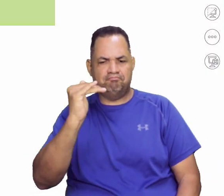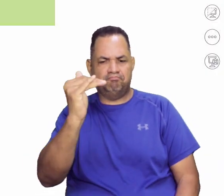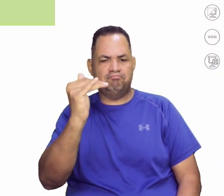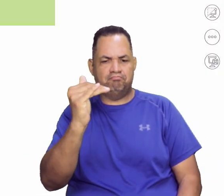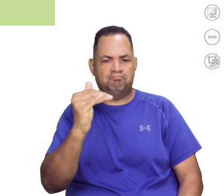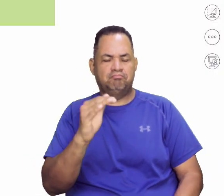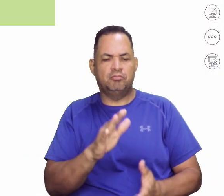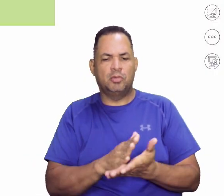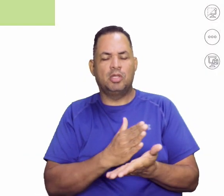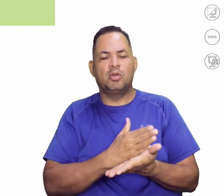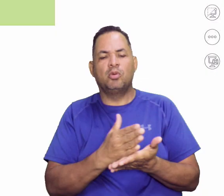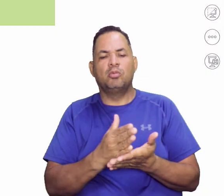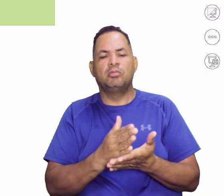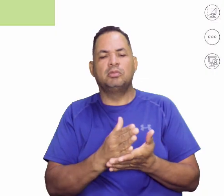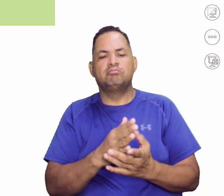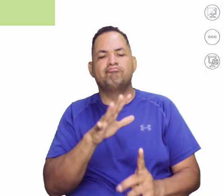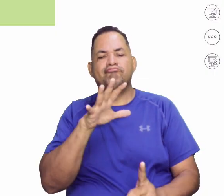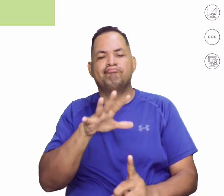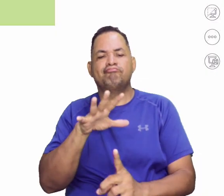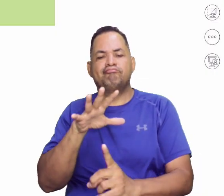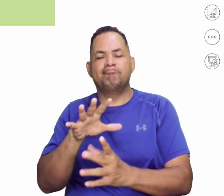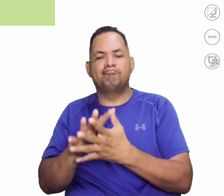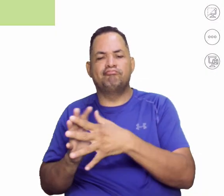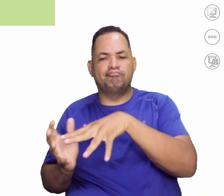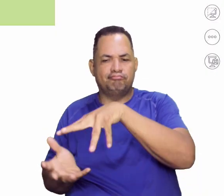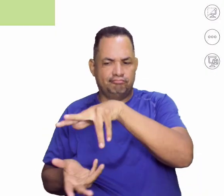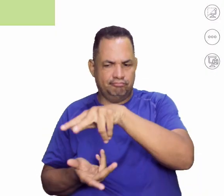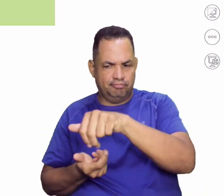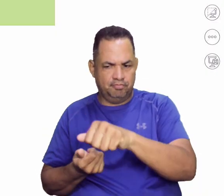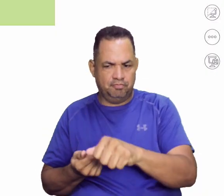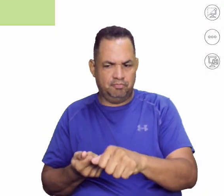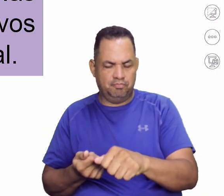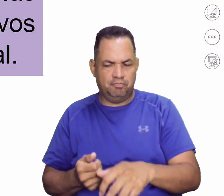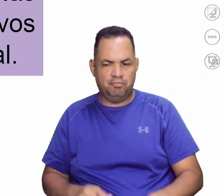influência no mundo durante a Guerra Fria.